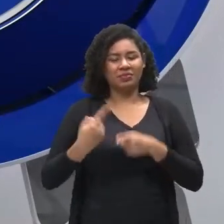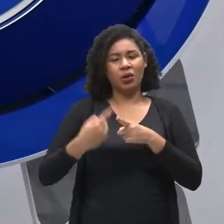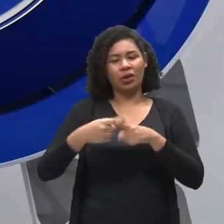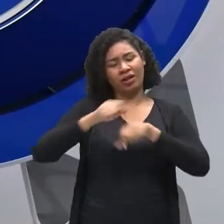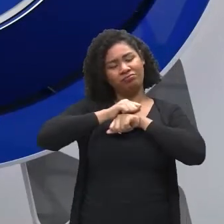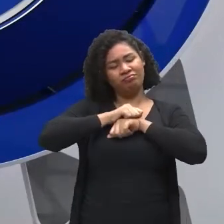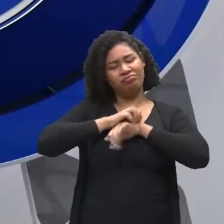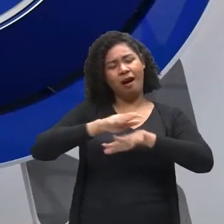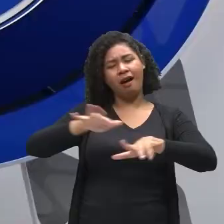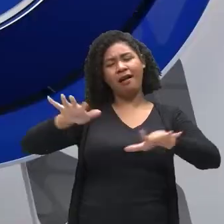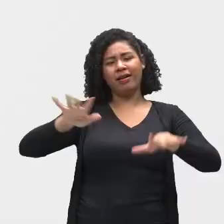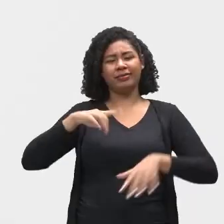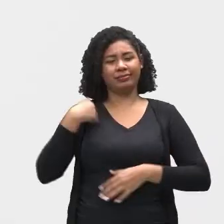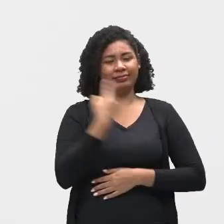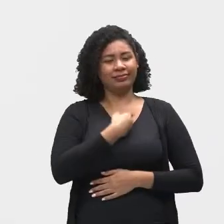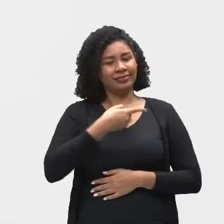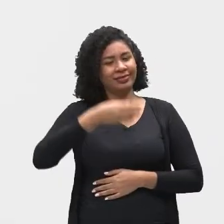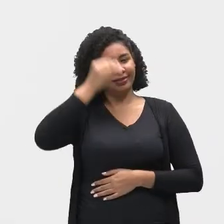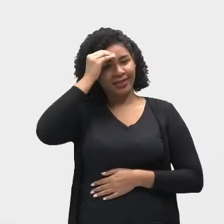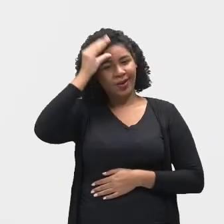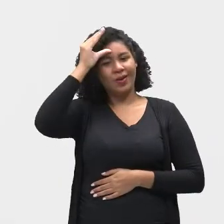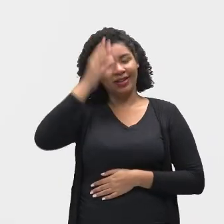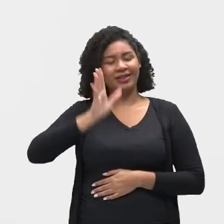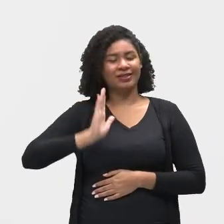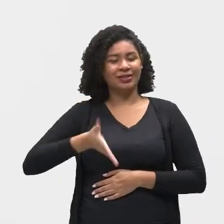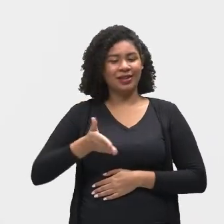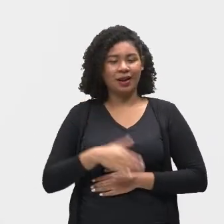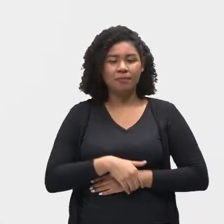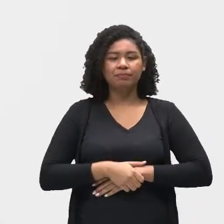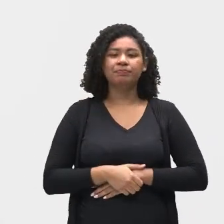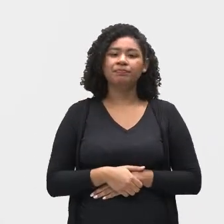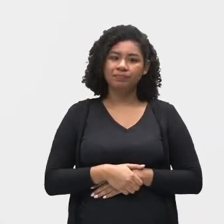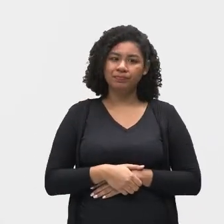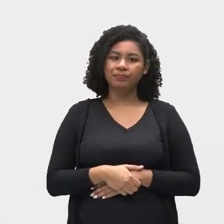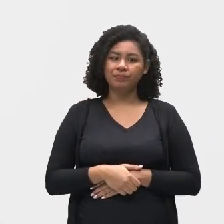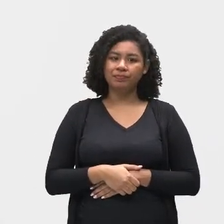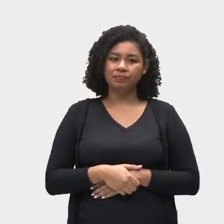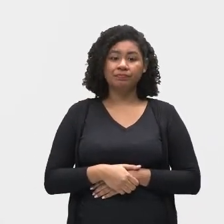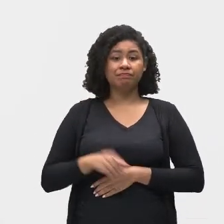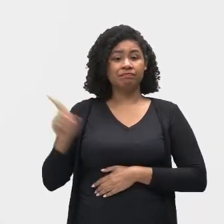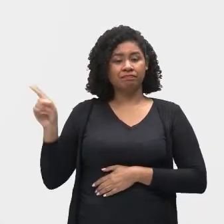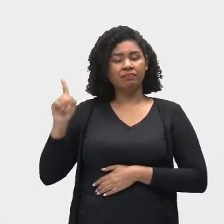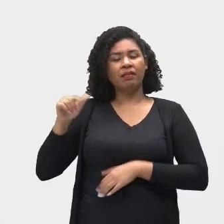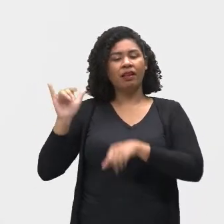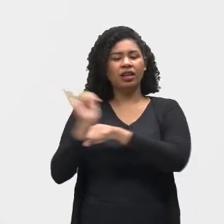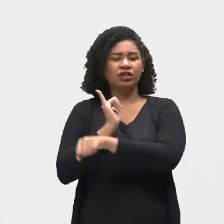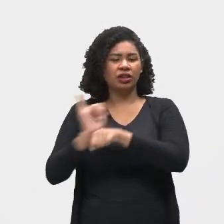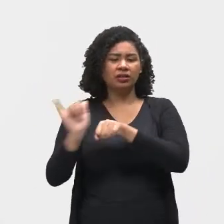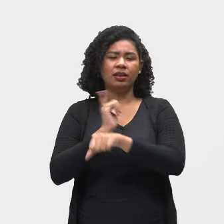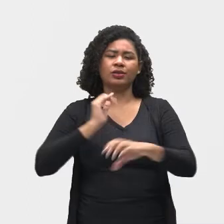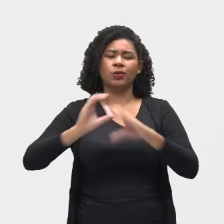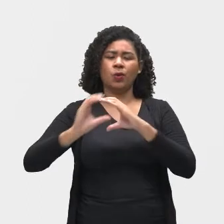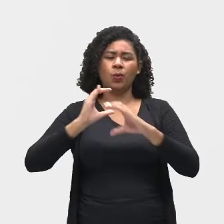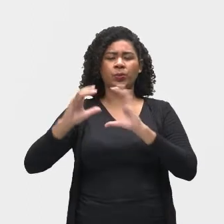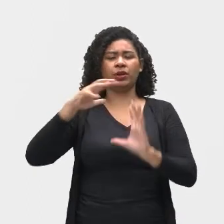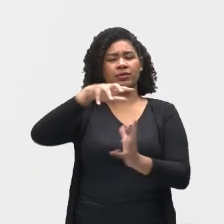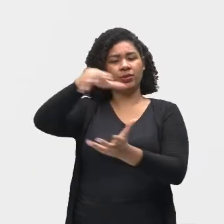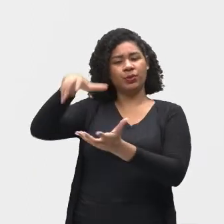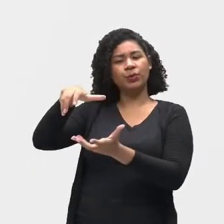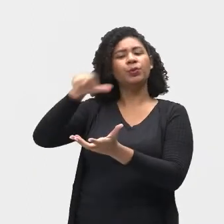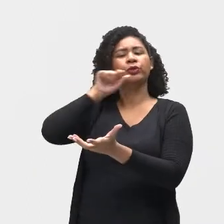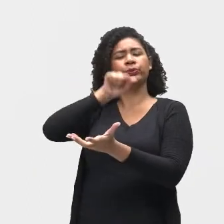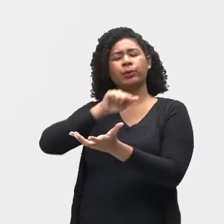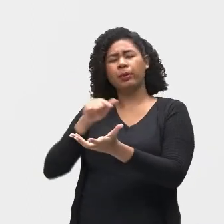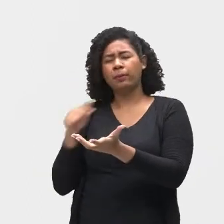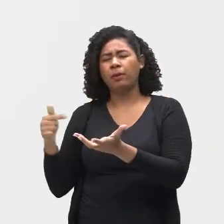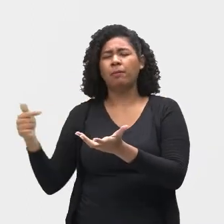Então, vamos continuar lendo aqui. É um meio de comunicação mundial, como nós já falamos, né? Em